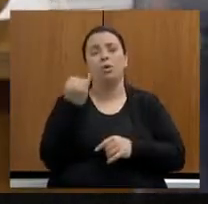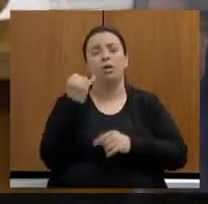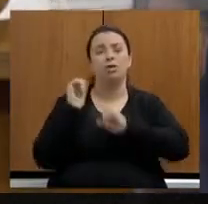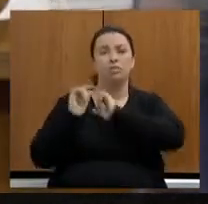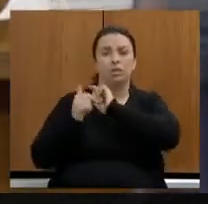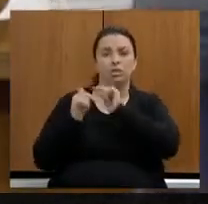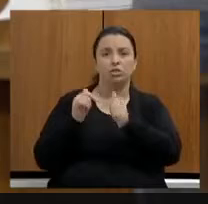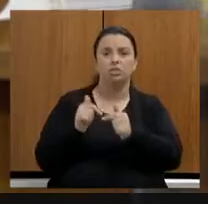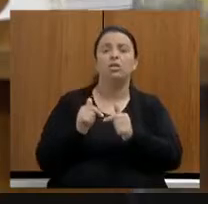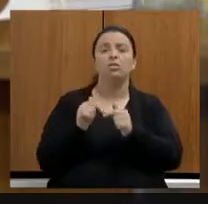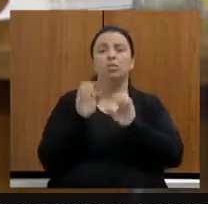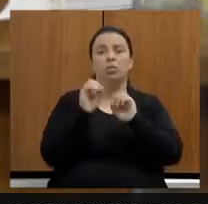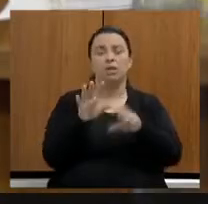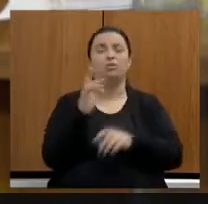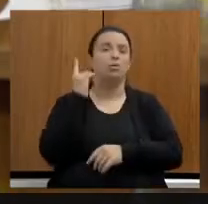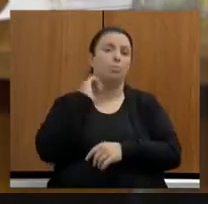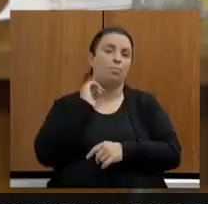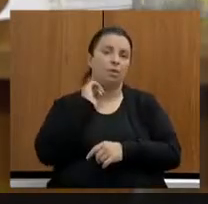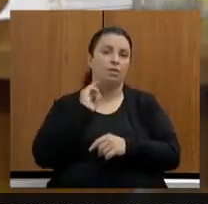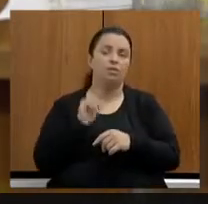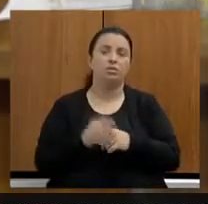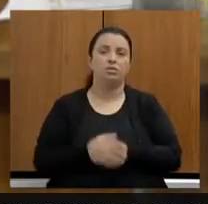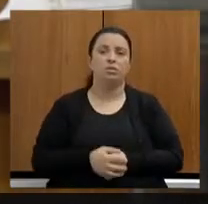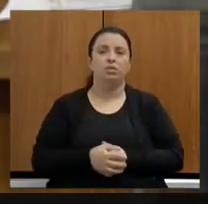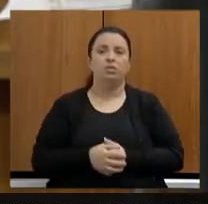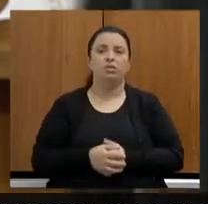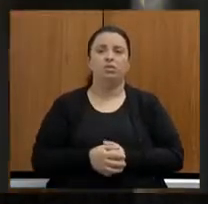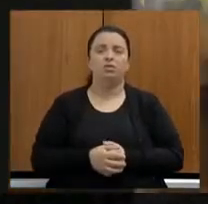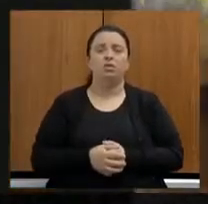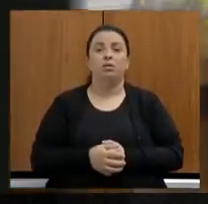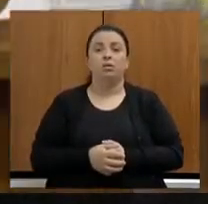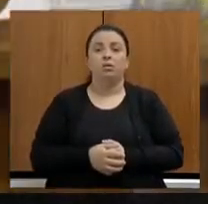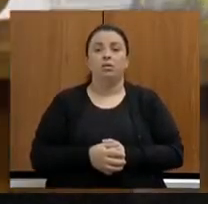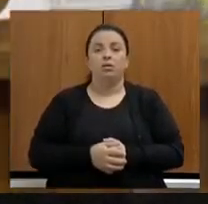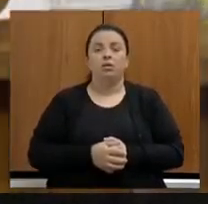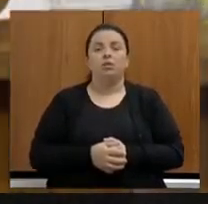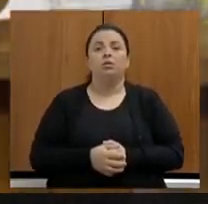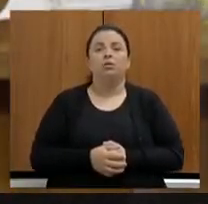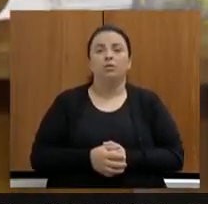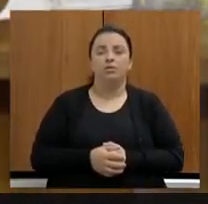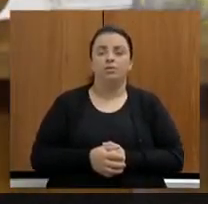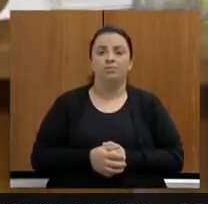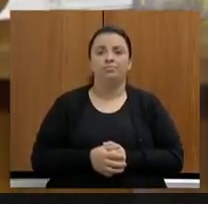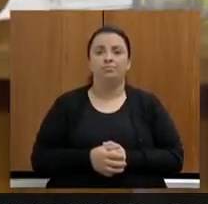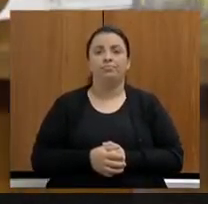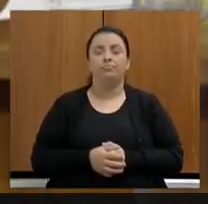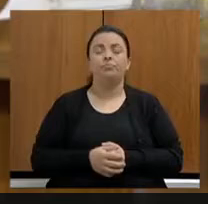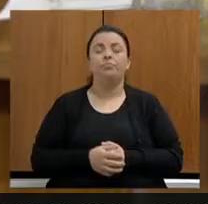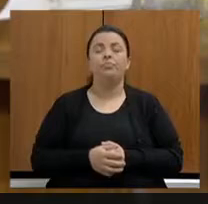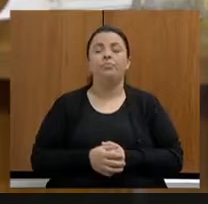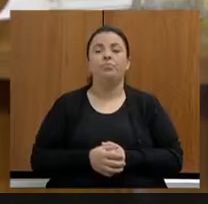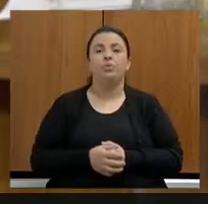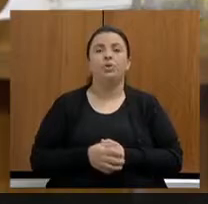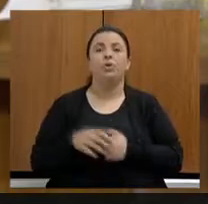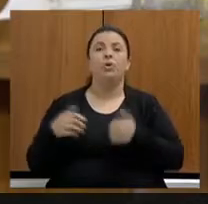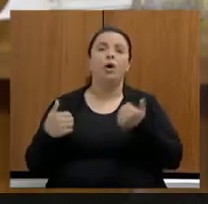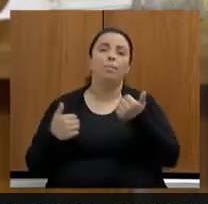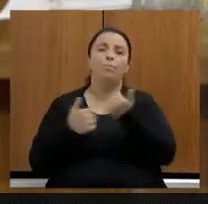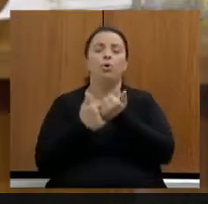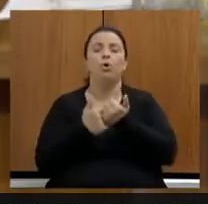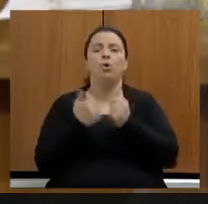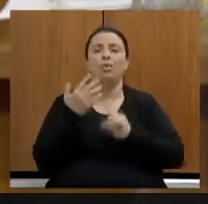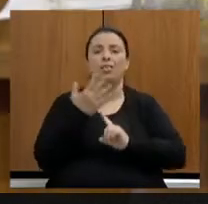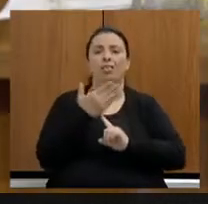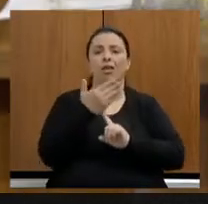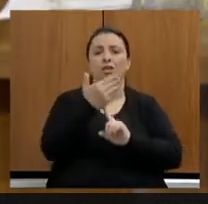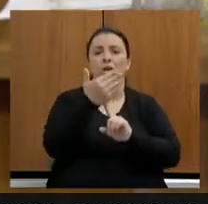tradição na educação mineira sobre os recursos sobre o apoio tecnológico